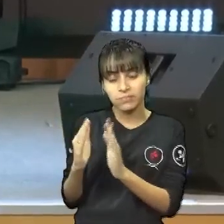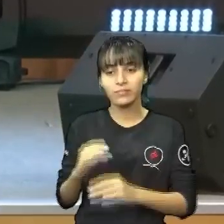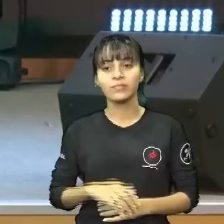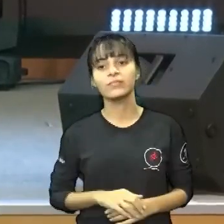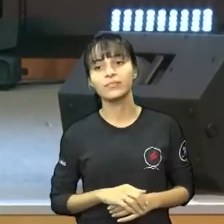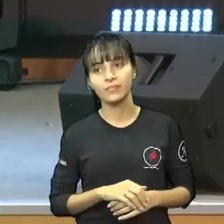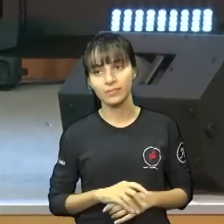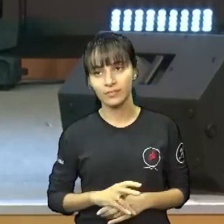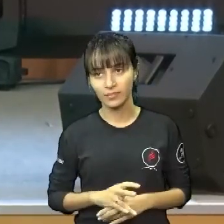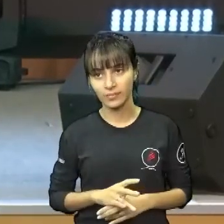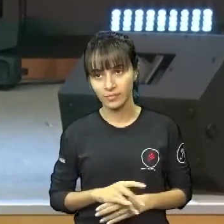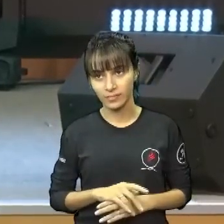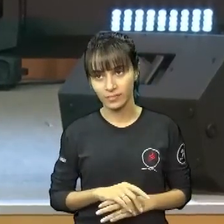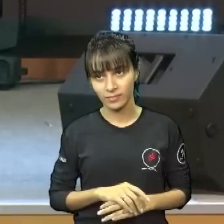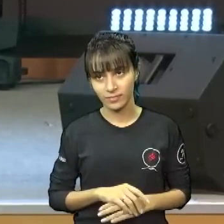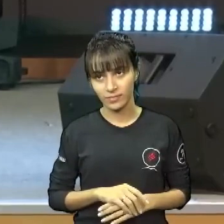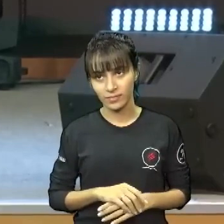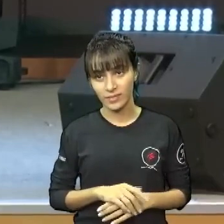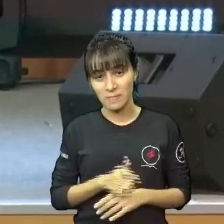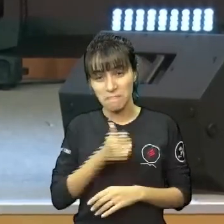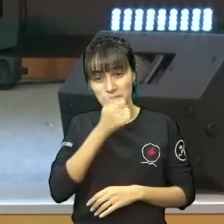e é apertado